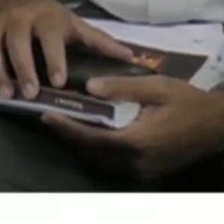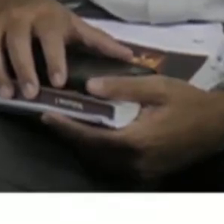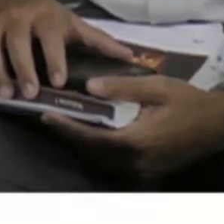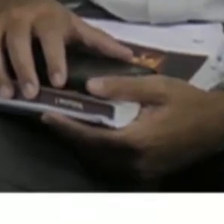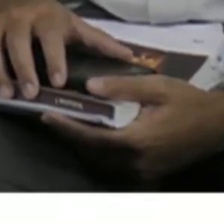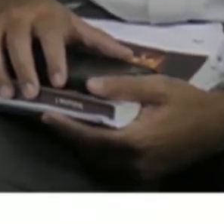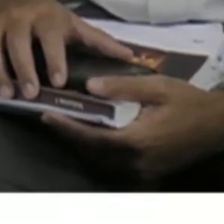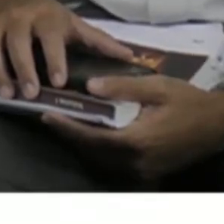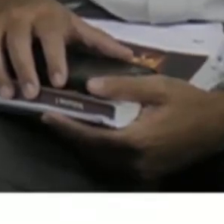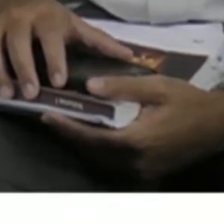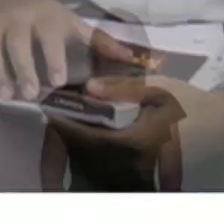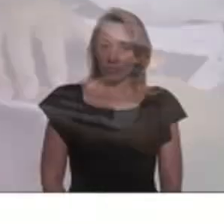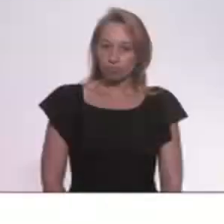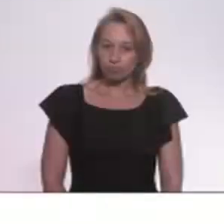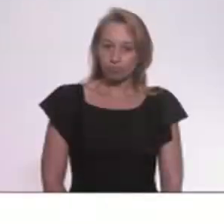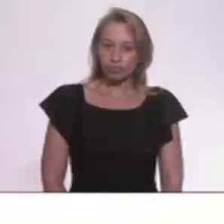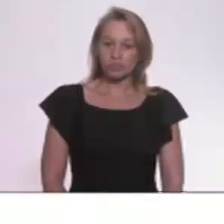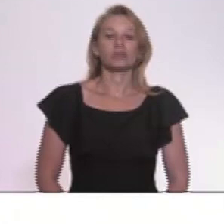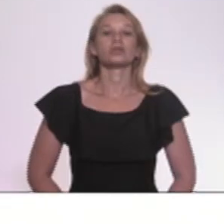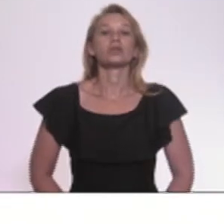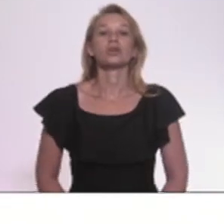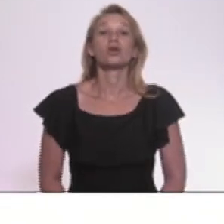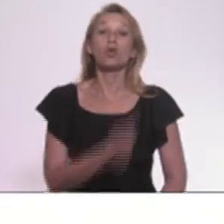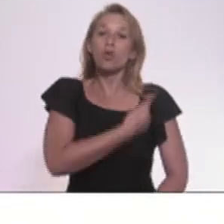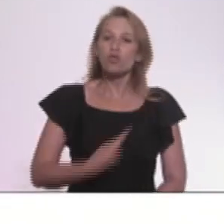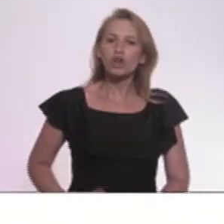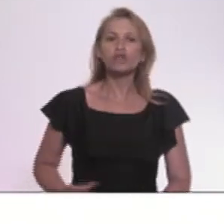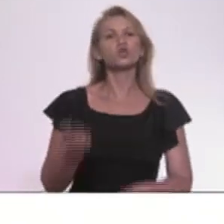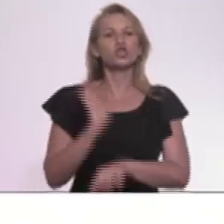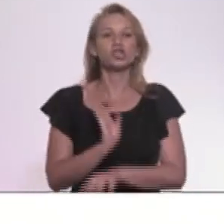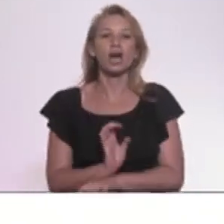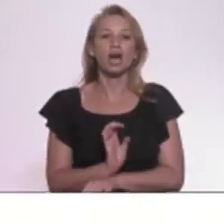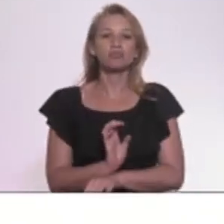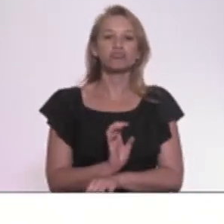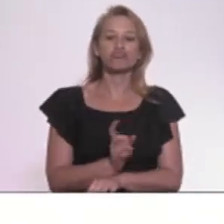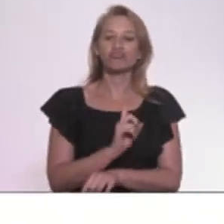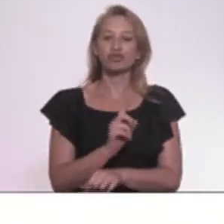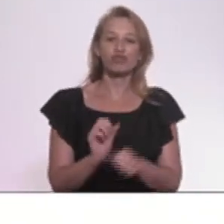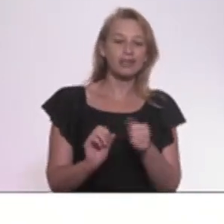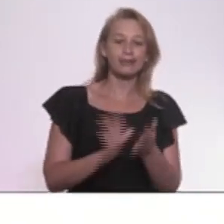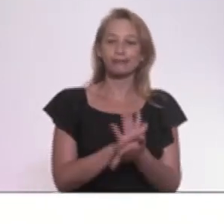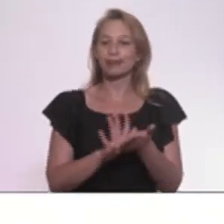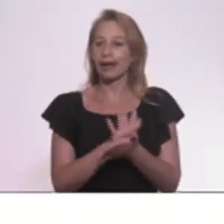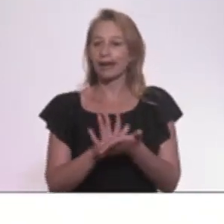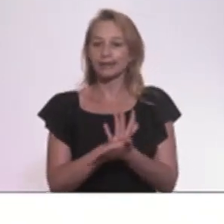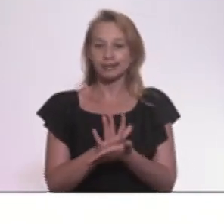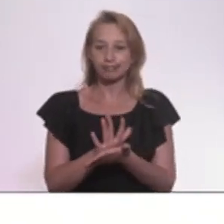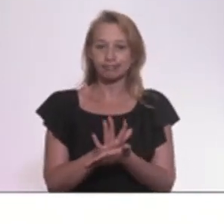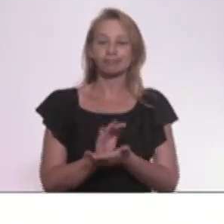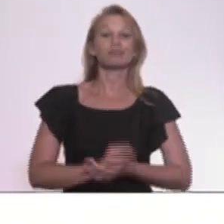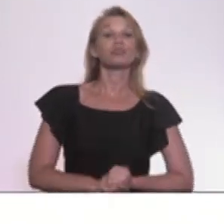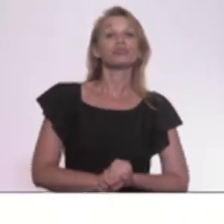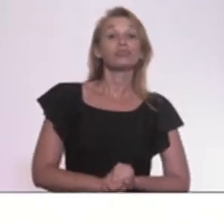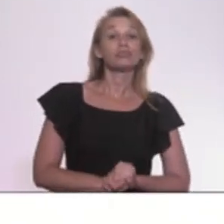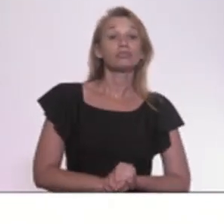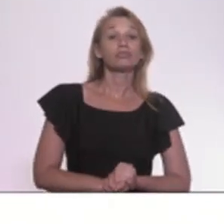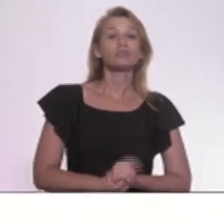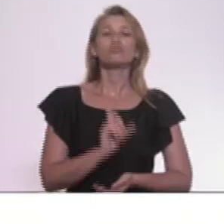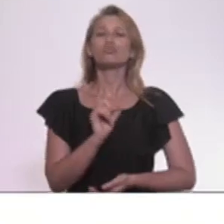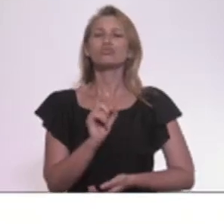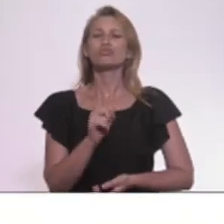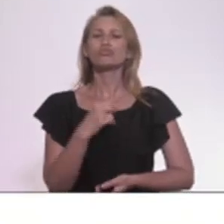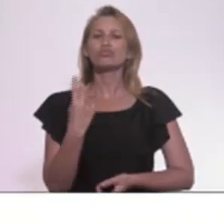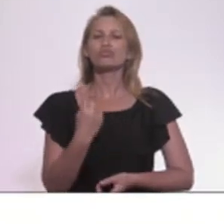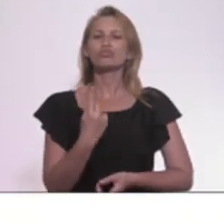Mas não queria deixar de destacar isso, de que o governo do Estado não vem fazendo o dever de casa. Tá? E que a gente arrume